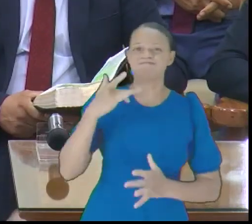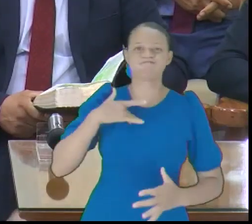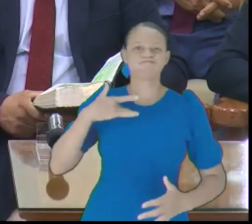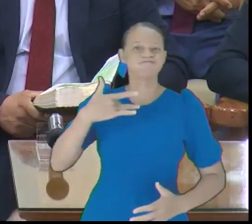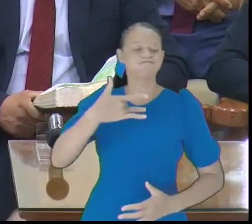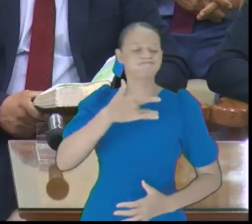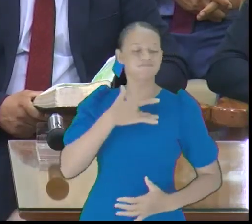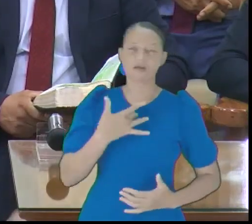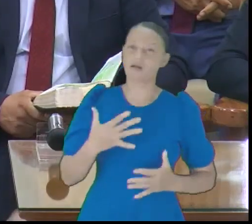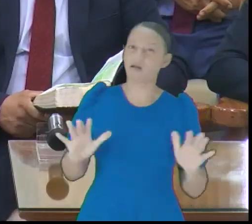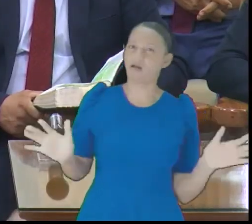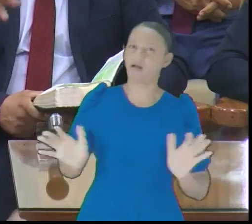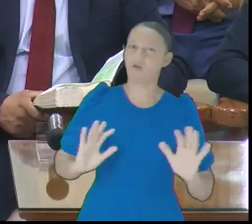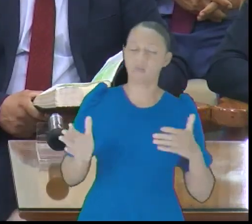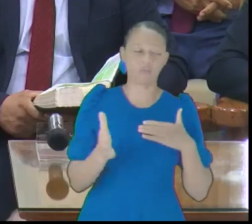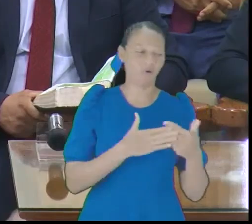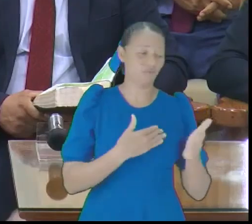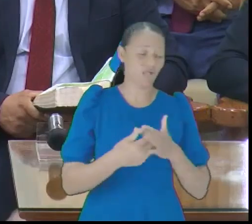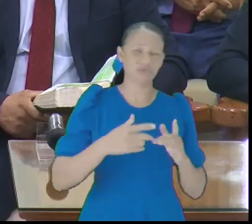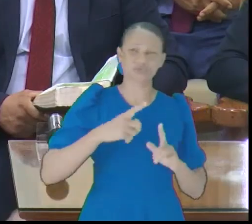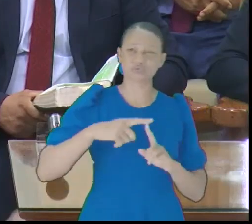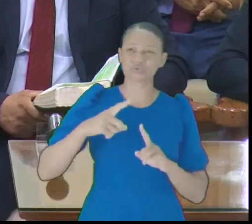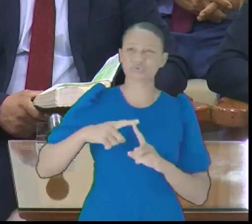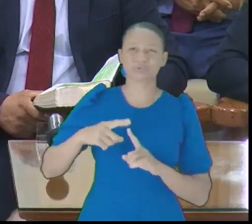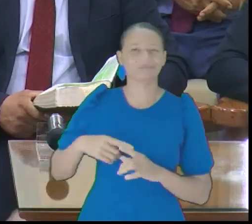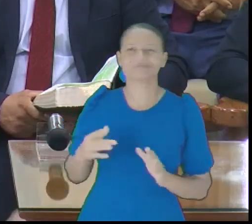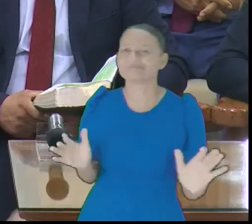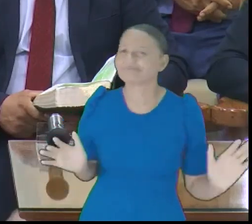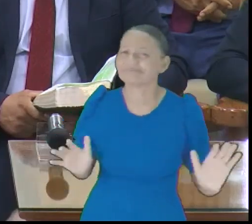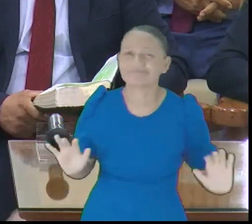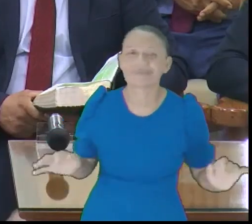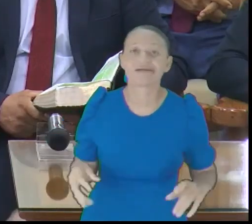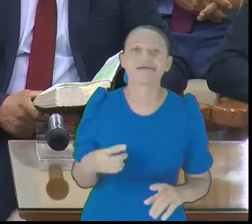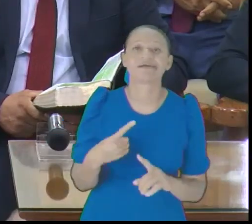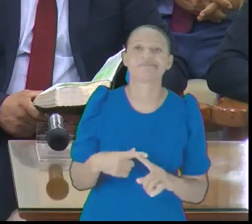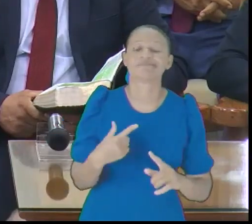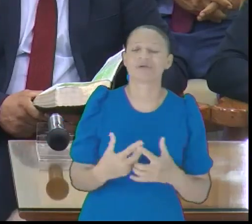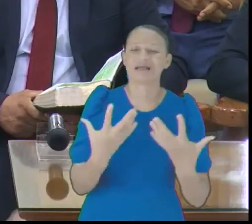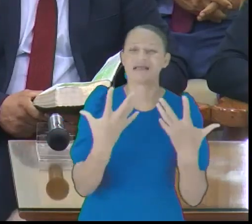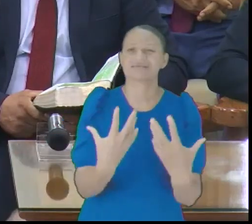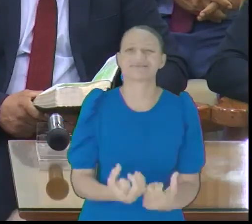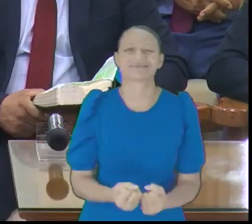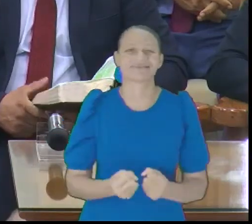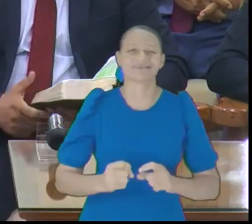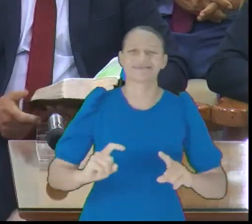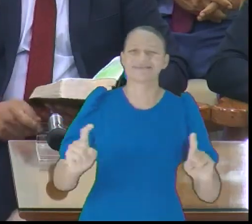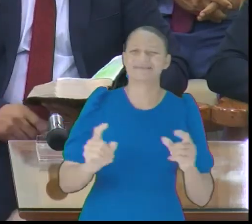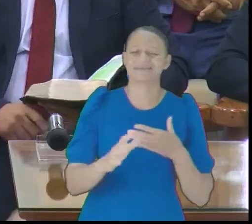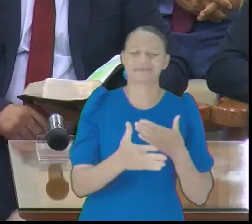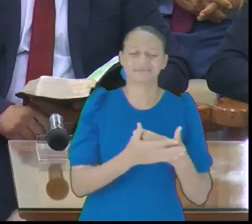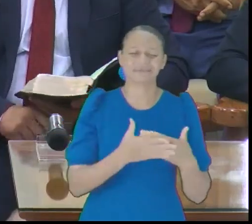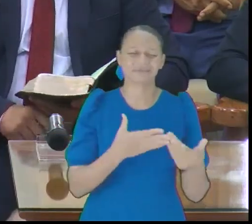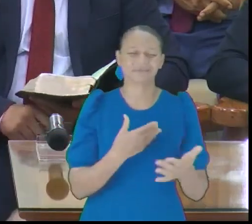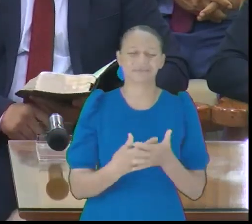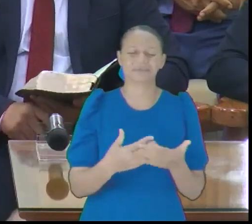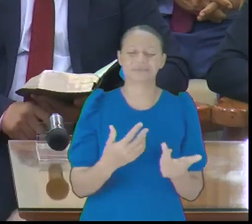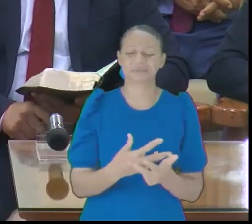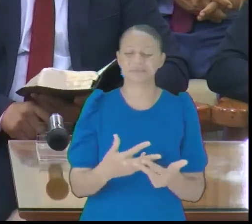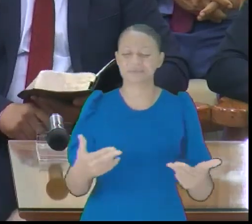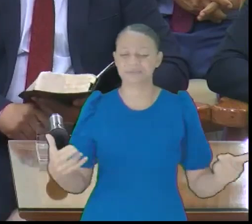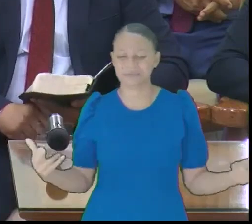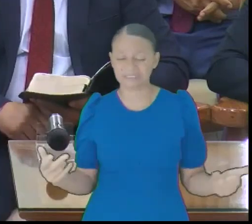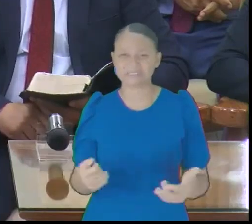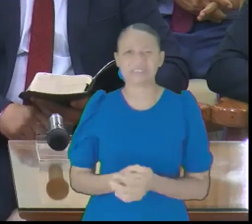vigor. Não era qualquer coisa, até porque Deus não aceita qualquer coisa. Deus